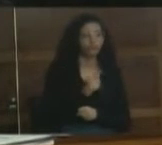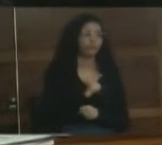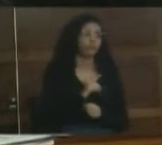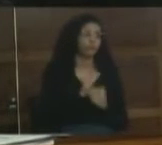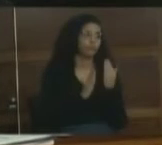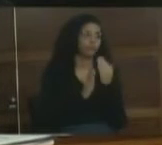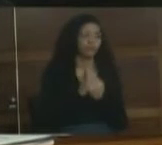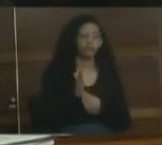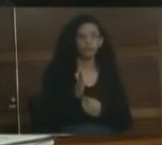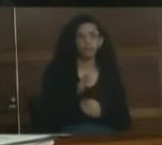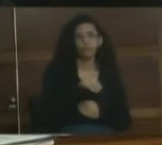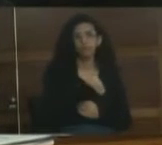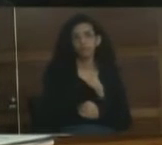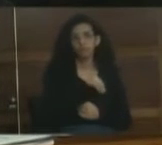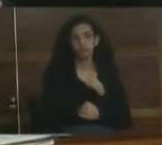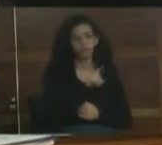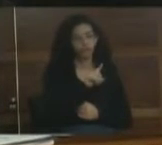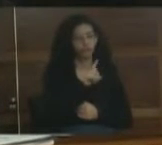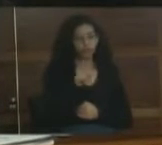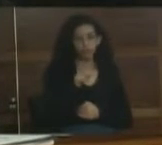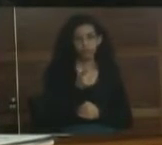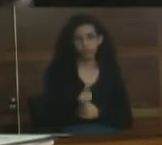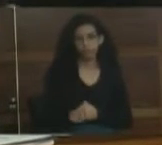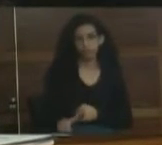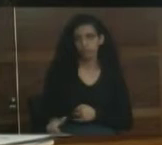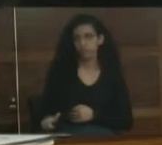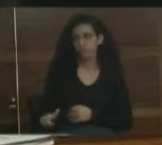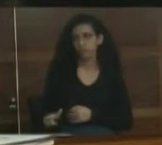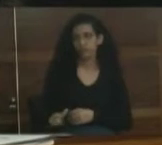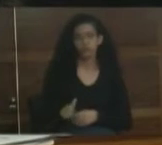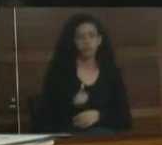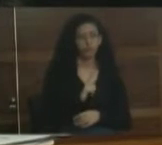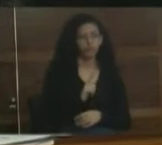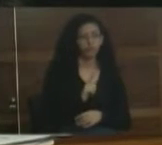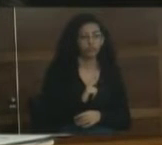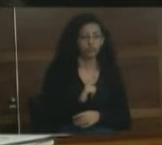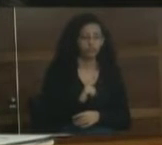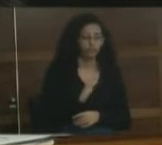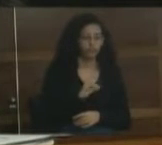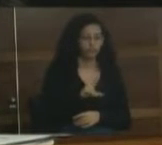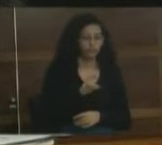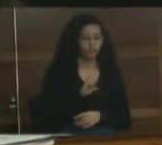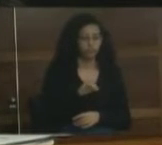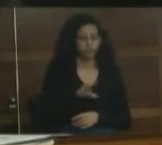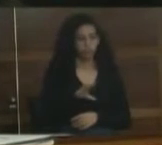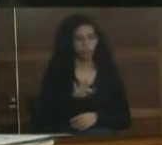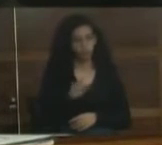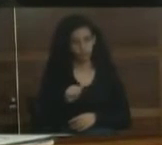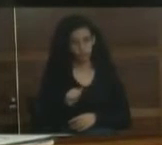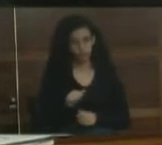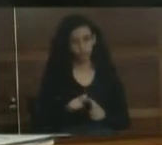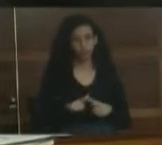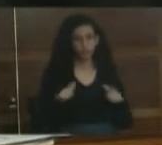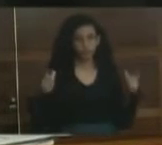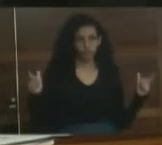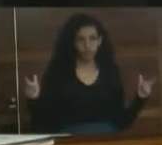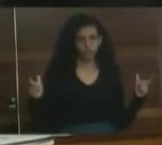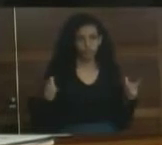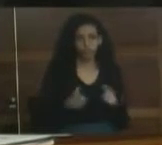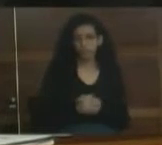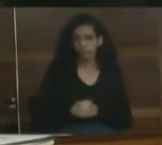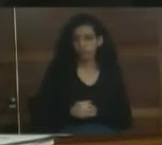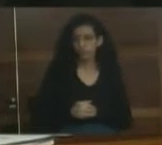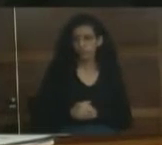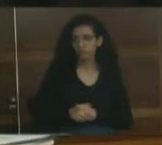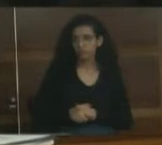reduz reduzir o salário reduzir o gasto não isso não tem tem a questão de aumento da receita pelo esforço do governo nossa questão de